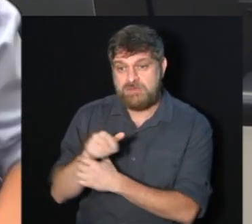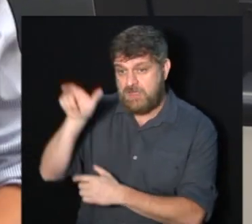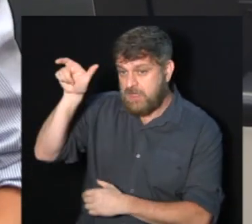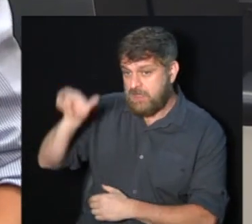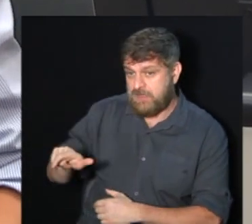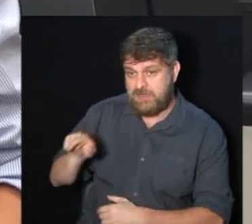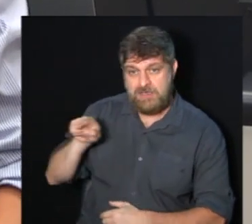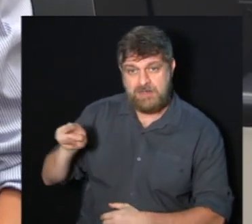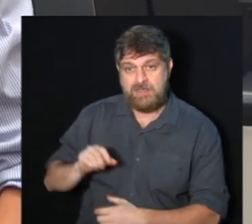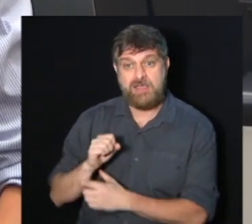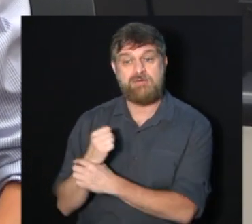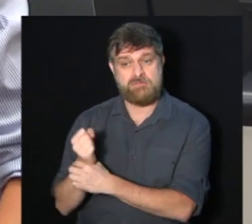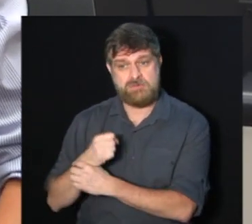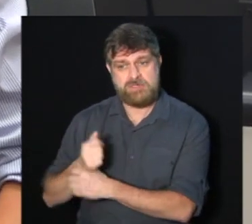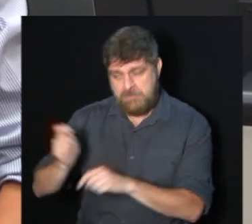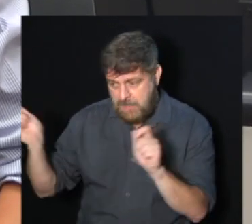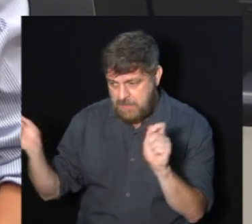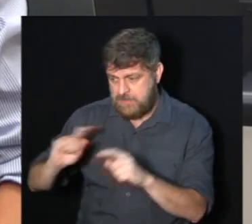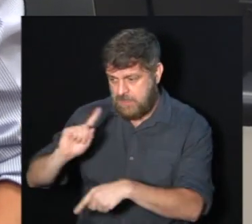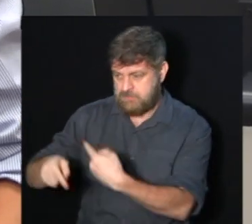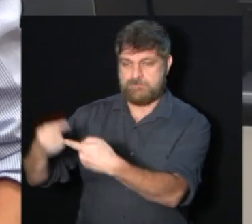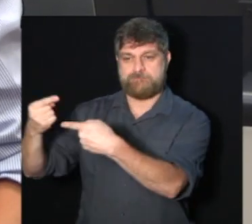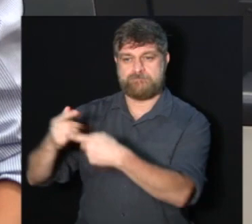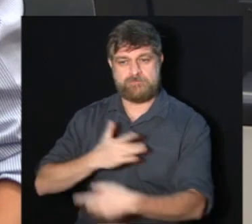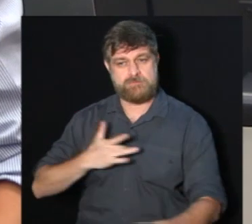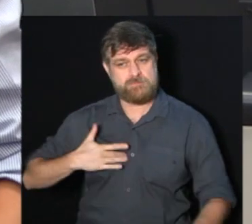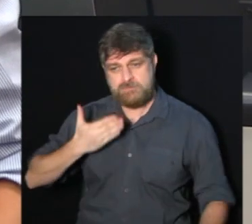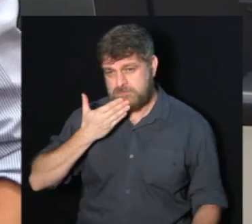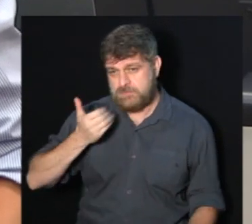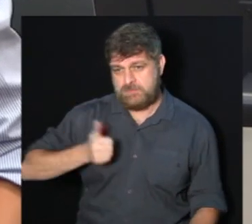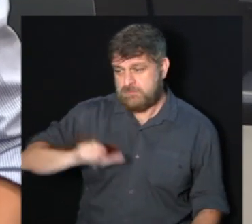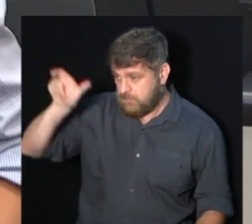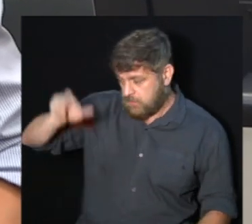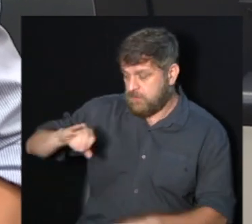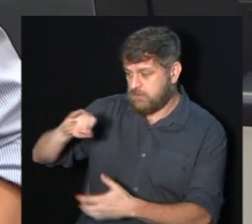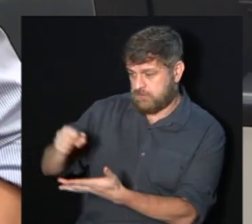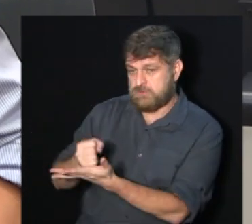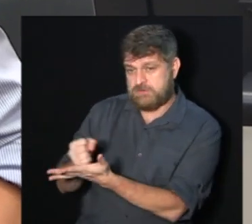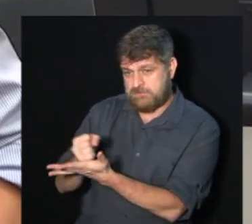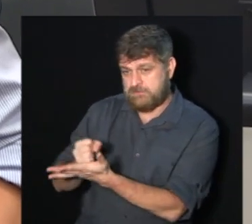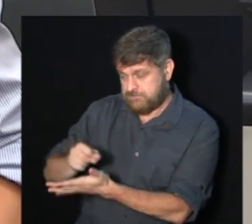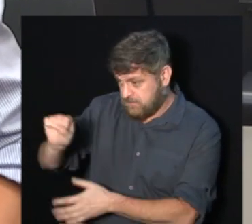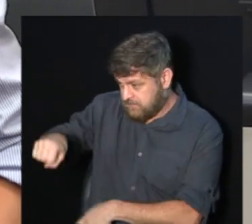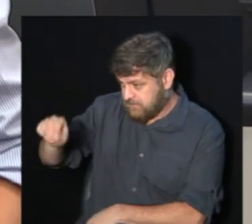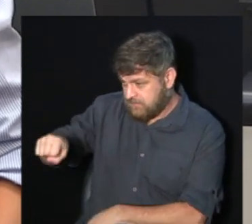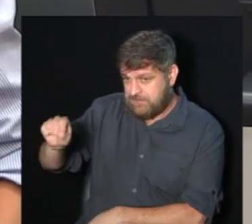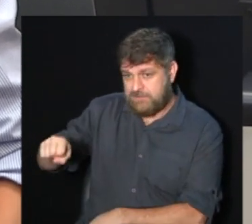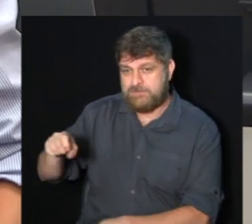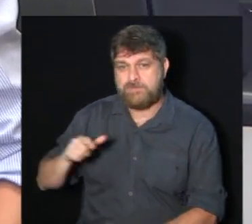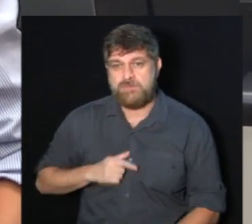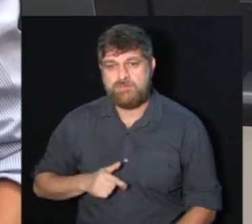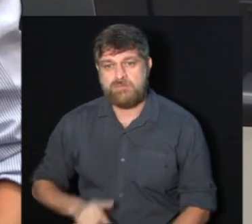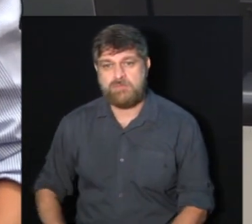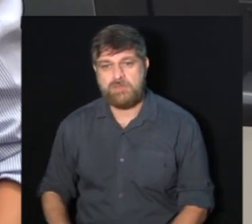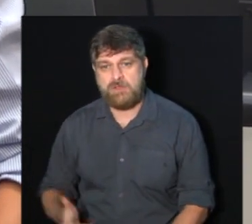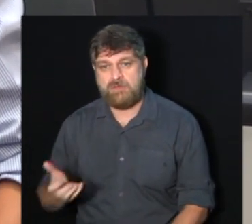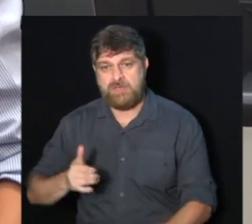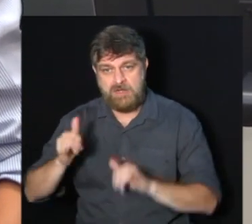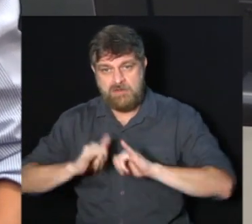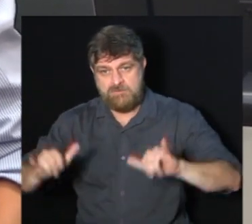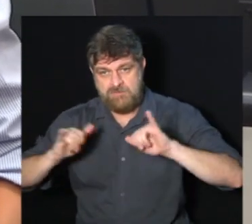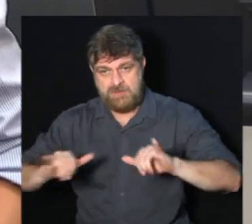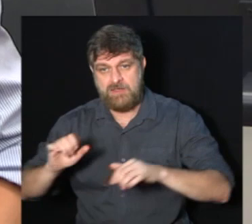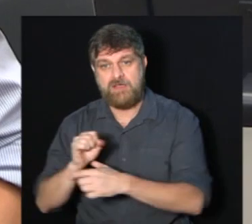que a fisioterapia dá resultado, então é isso mesmo que a gente quer que o pessoal saiba que fisioterapia